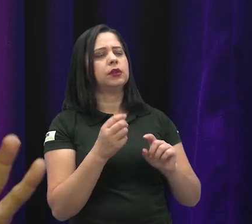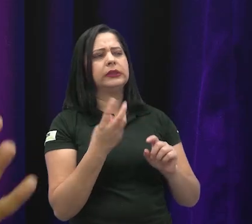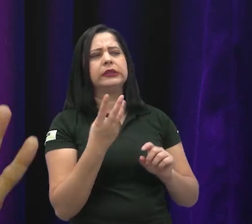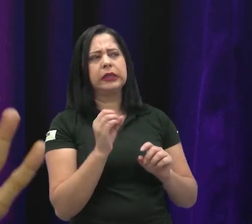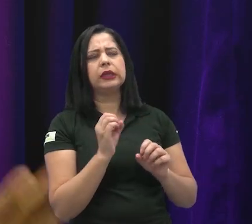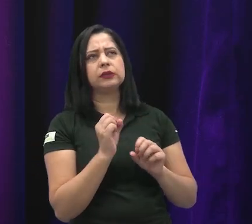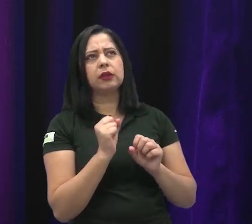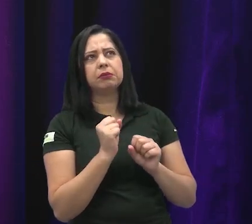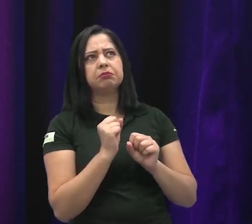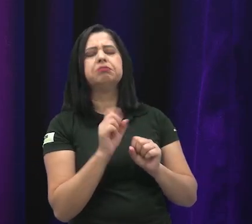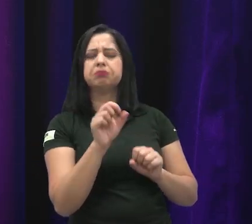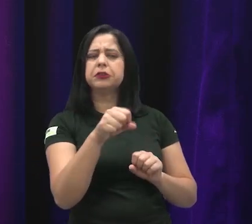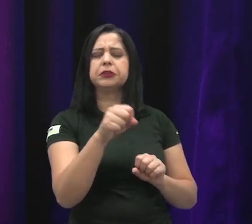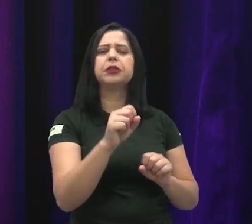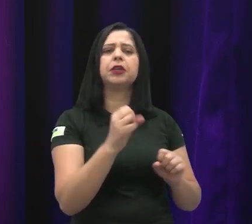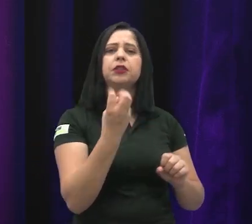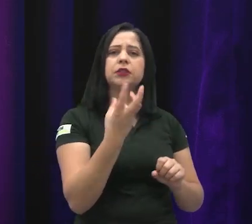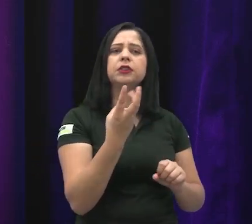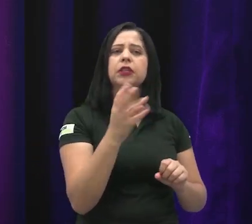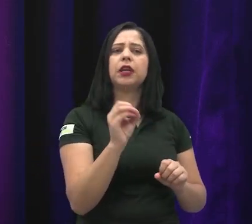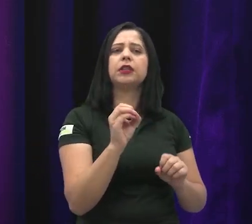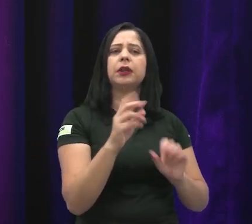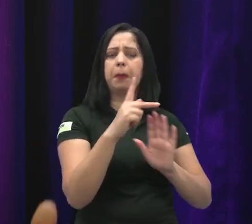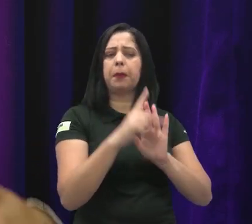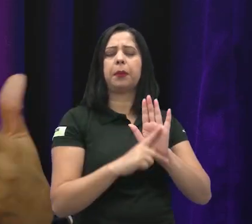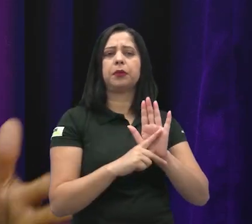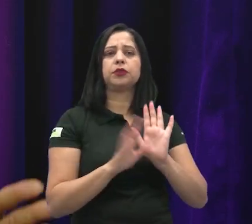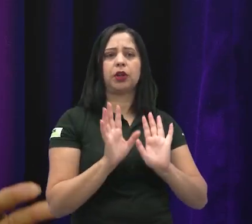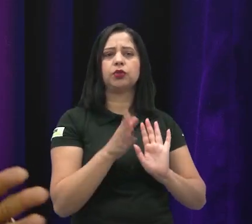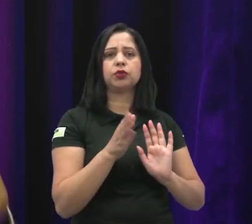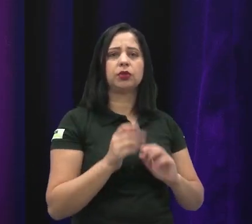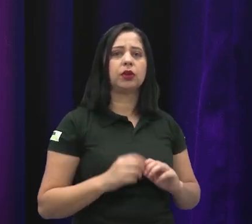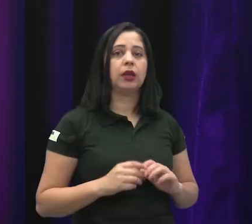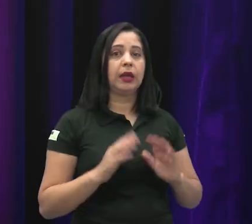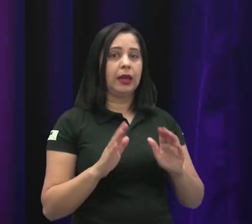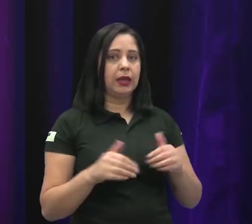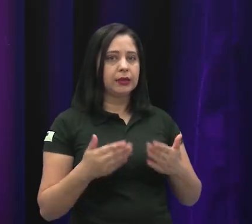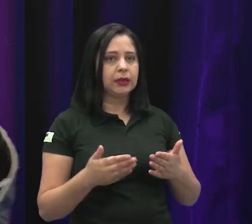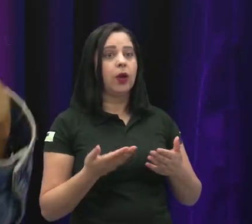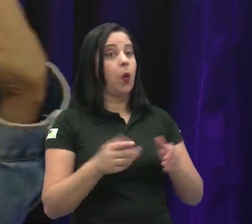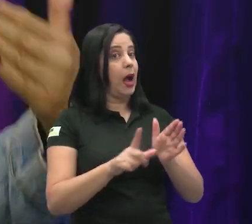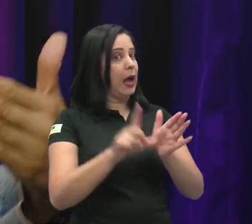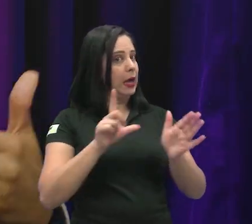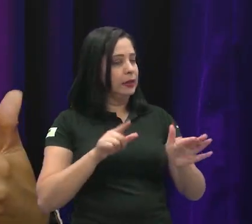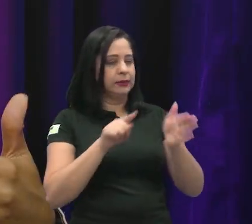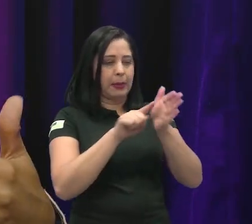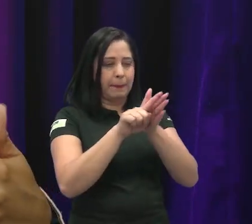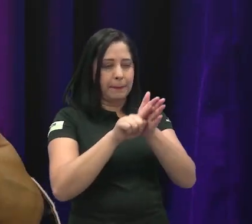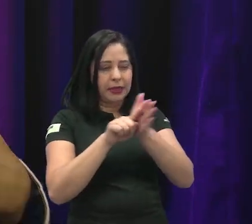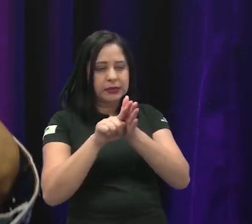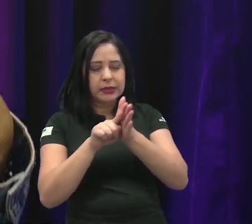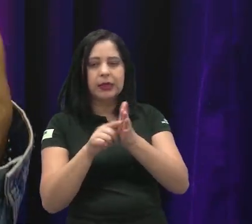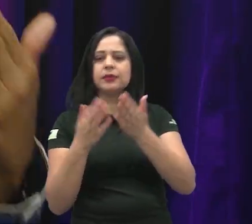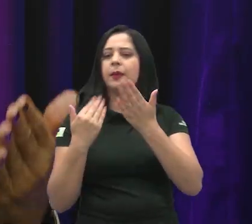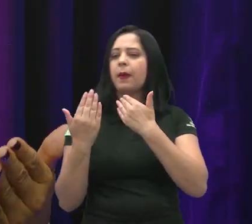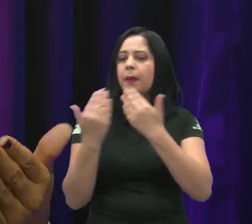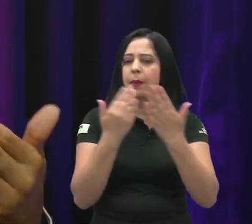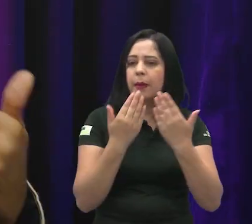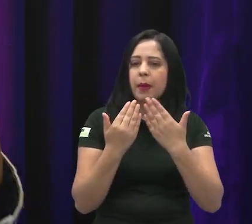com quase 30 projetos, né? 30 instituições, associações, enfim. E aí a gente faz uma pesquisa,